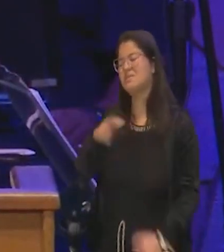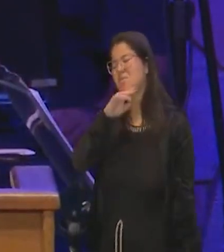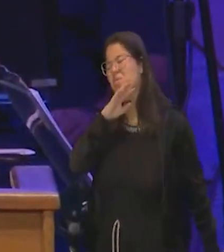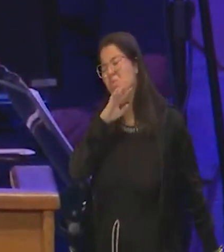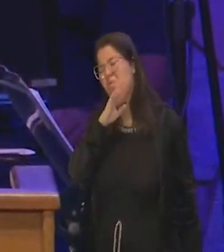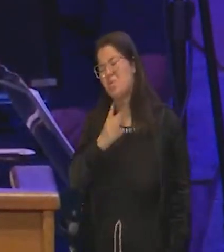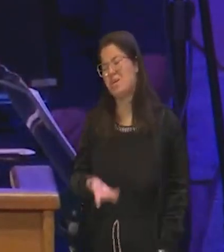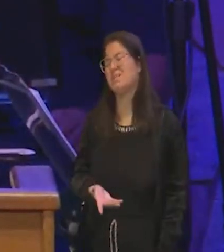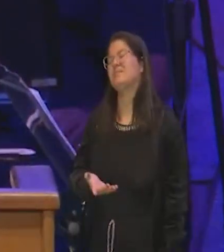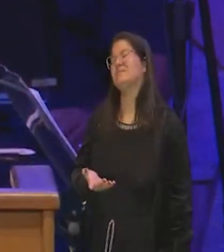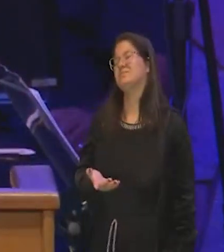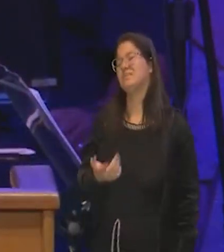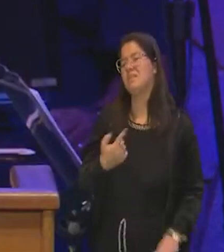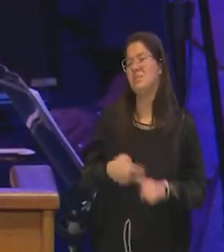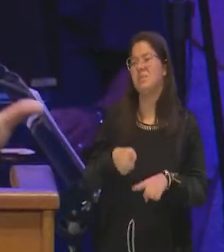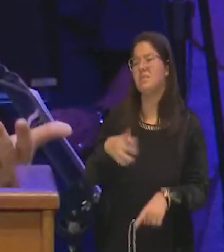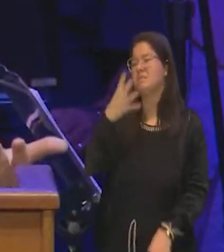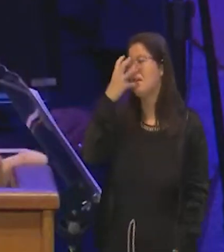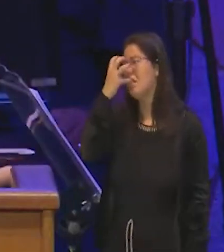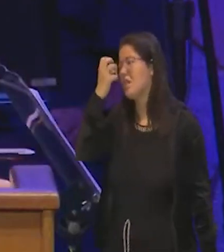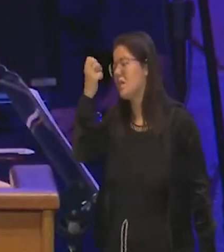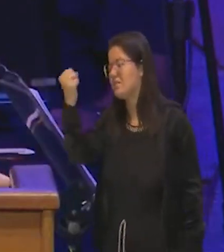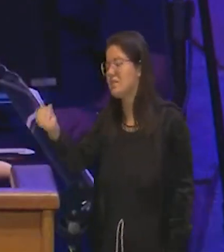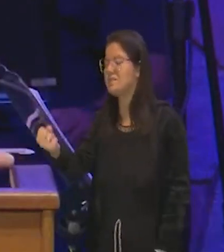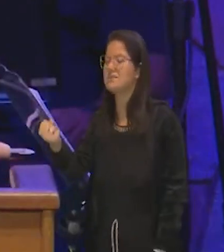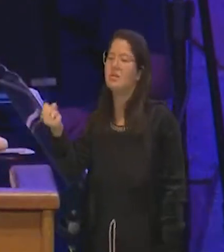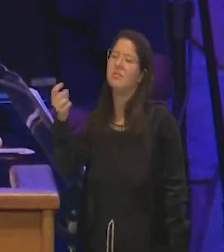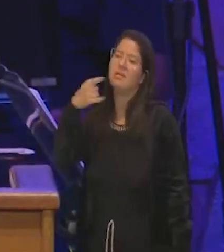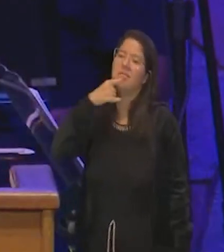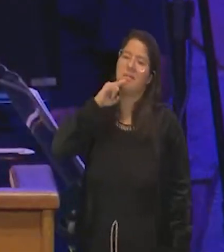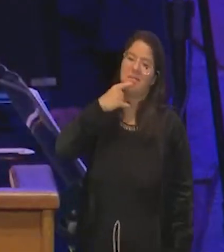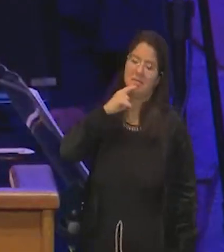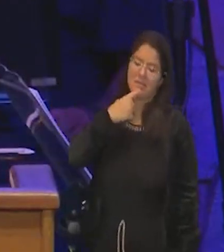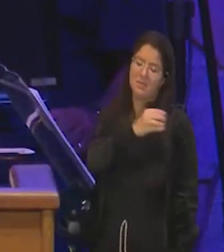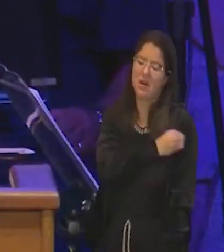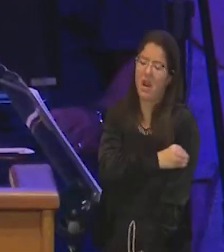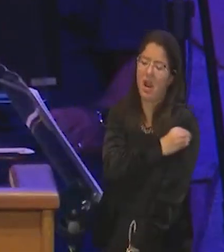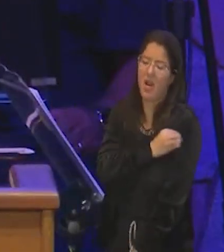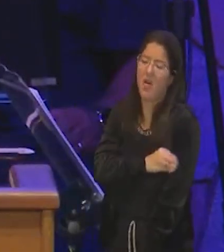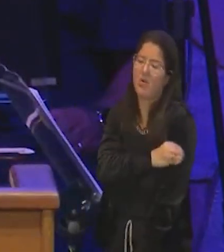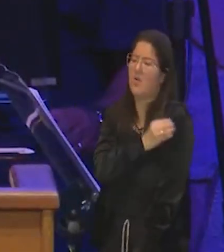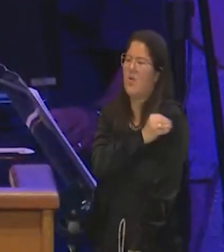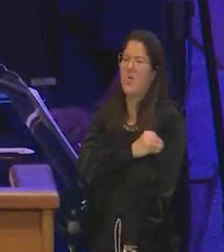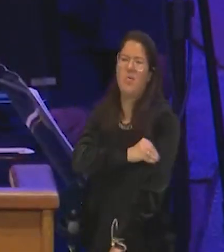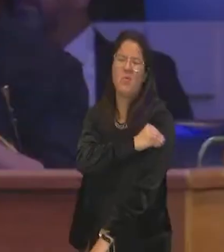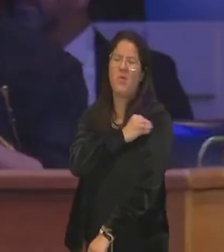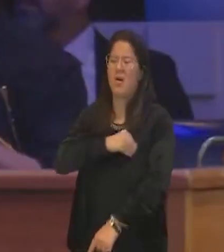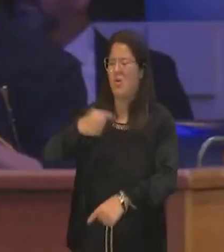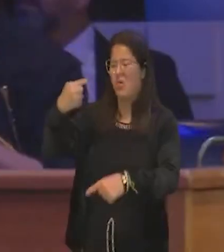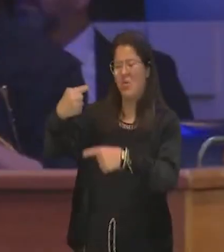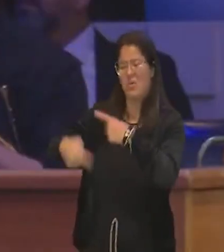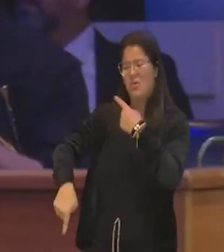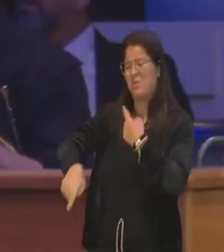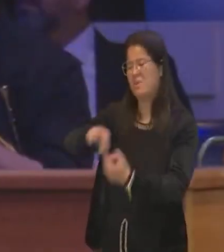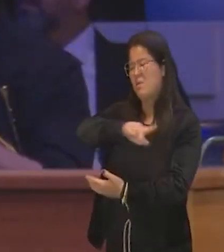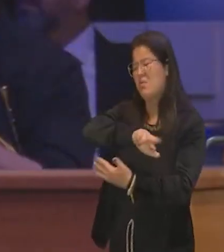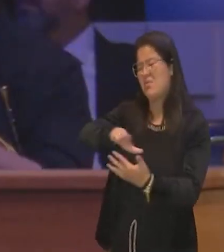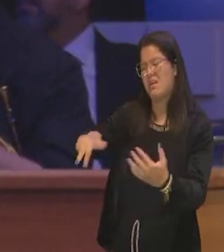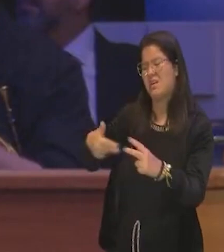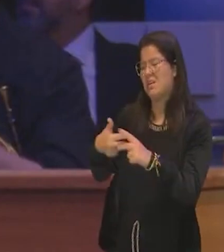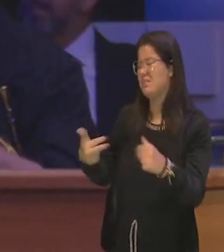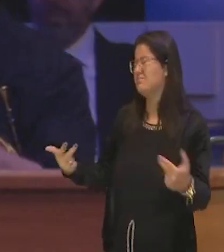sua simpatia e atração pela bebida alcoólica. O álcool não combina com muitas coisas, principalmente